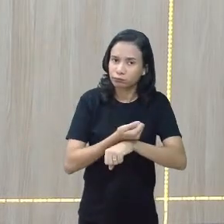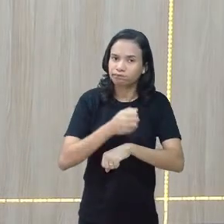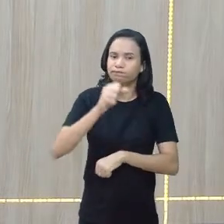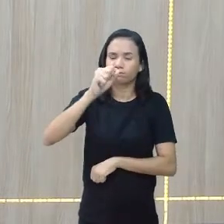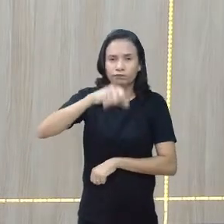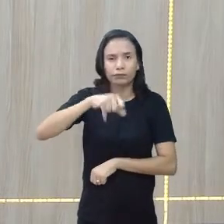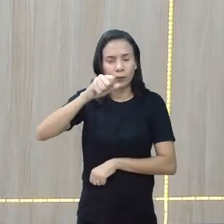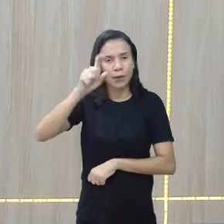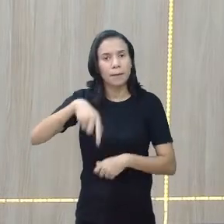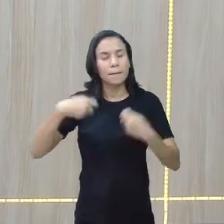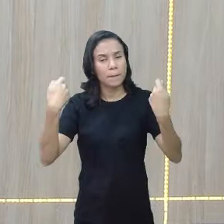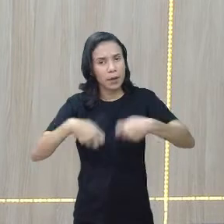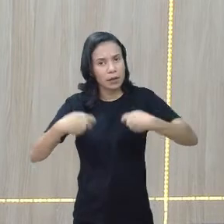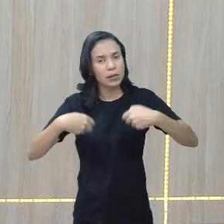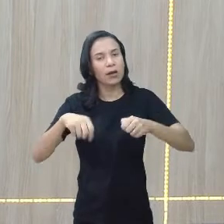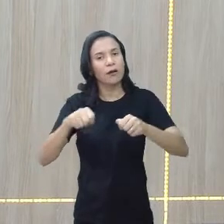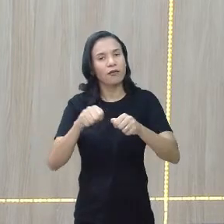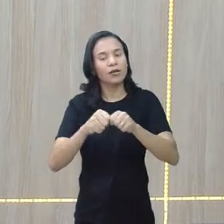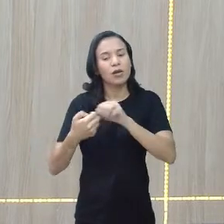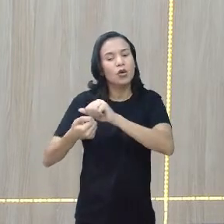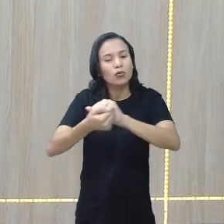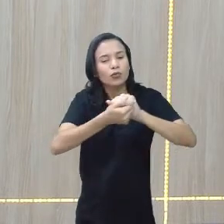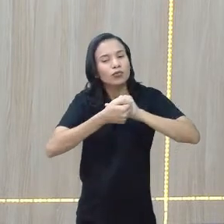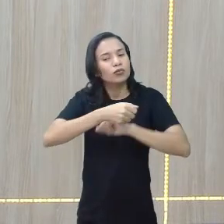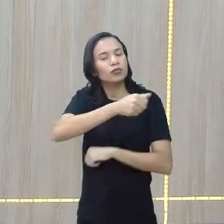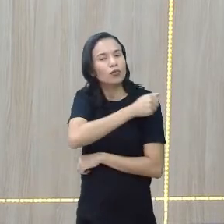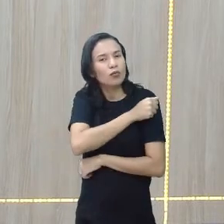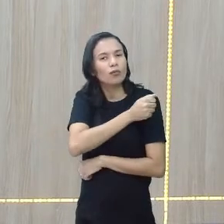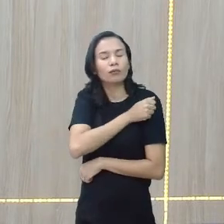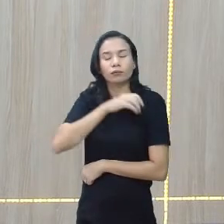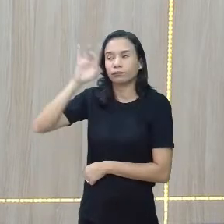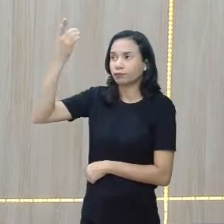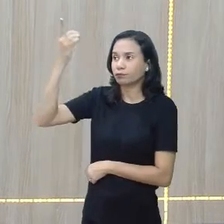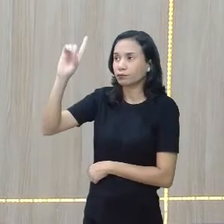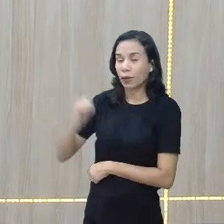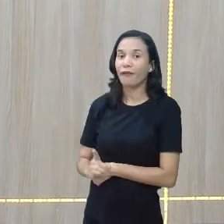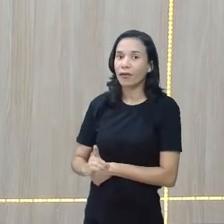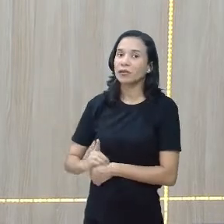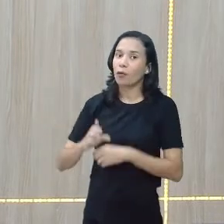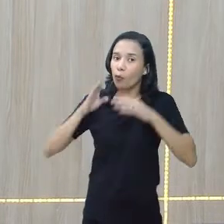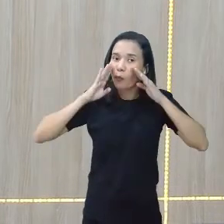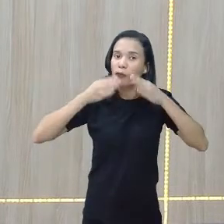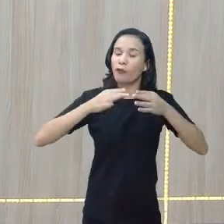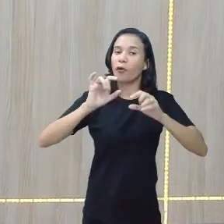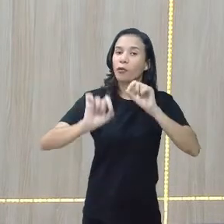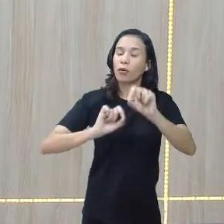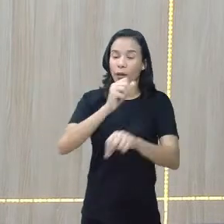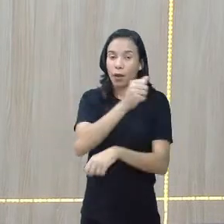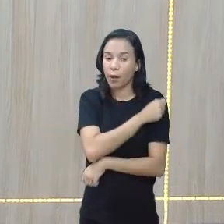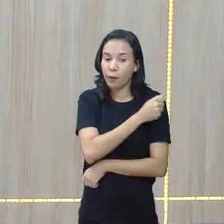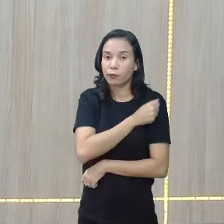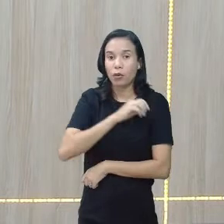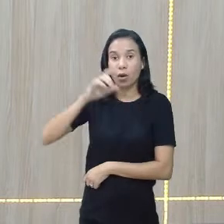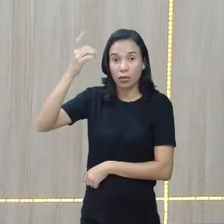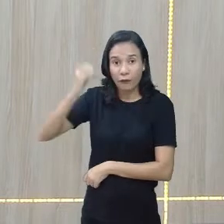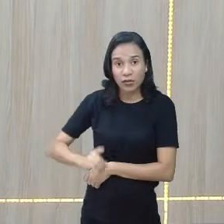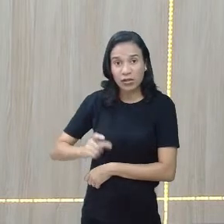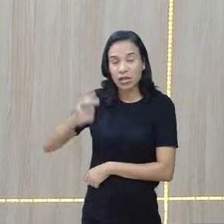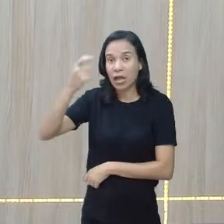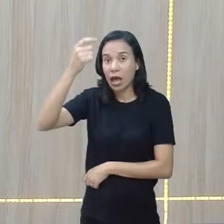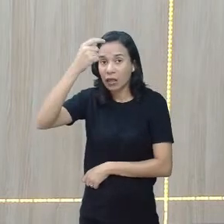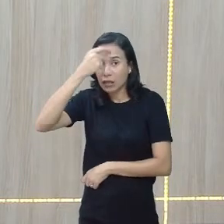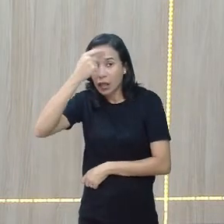um trabalho que precisa ser feito com os estudantes com deficiência, especificamente os estudantes que têm deficiência